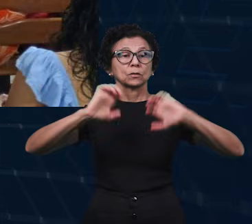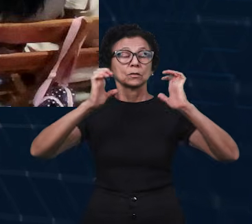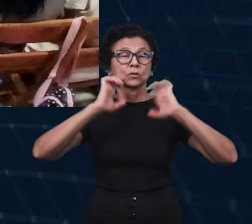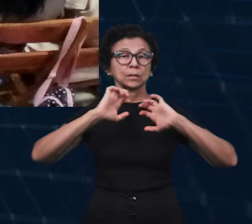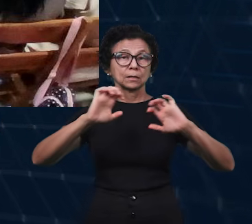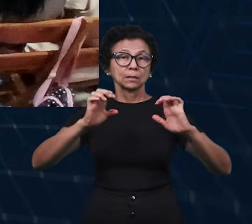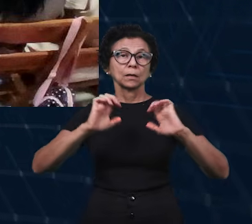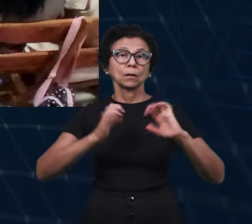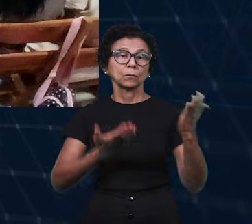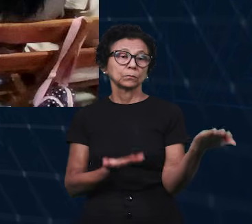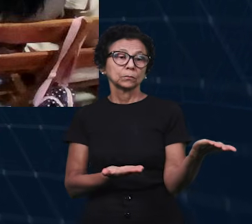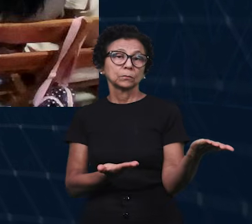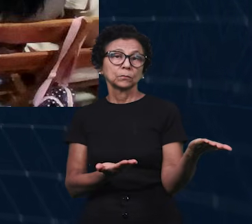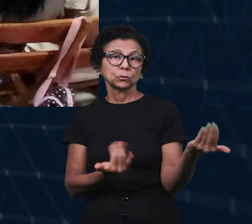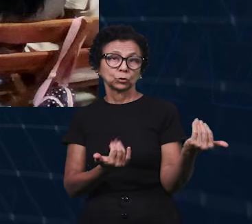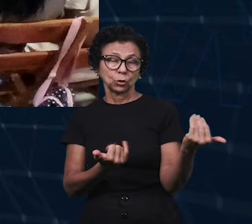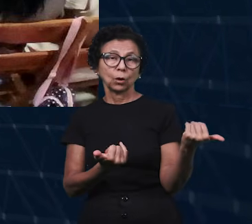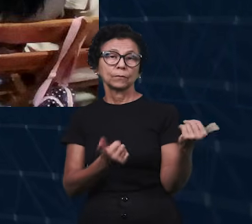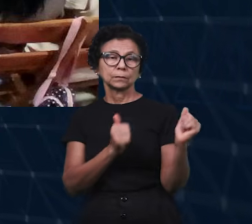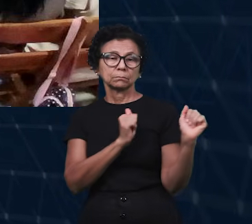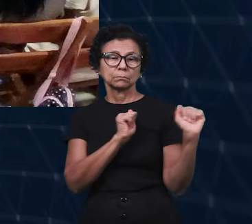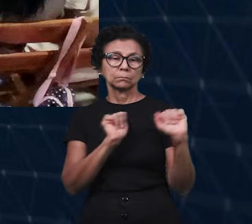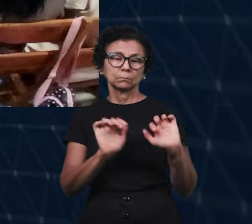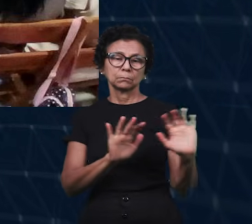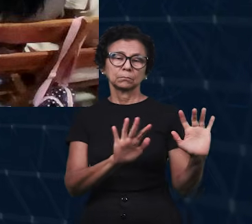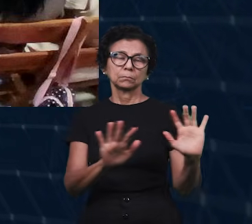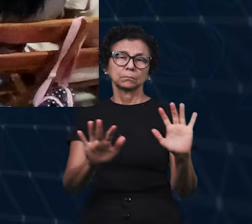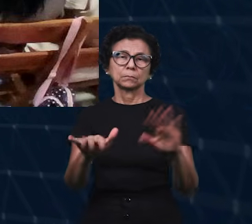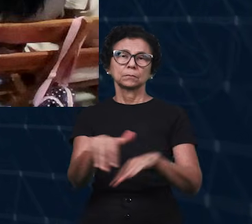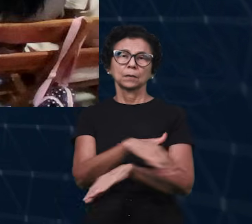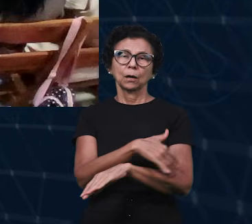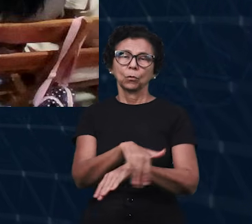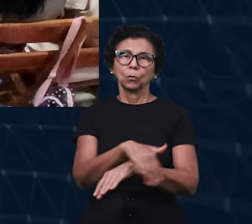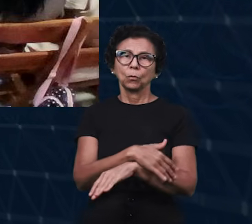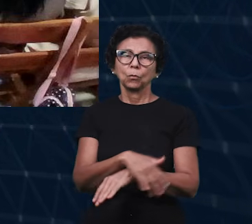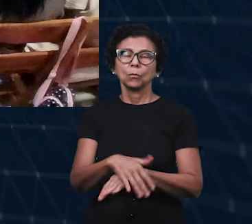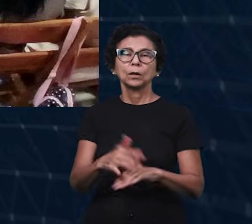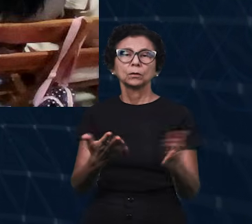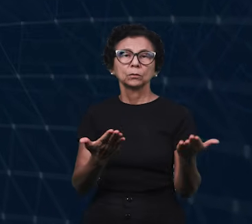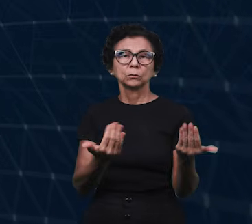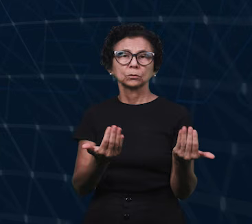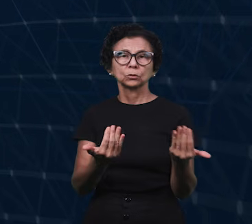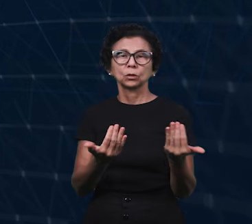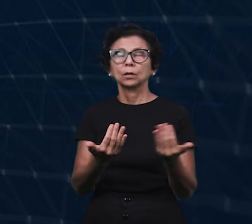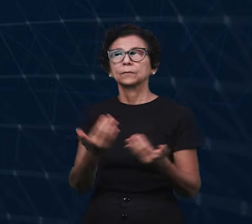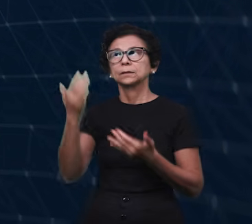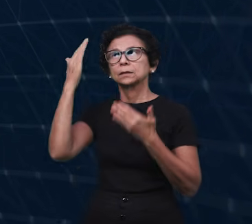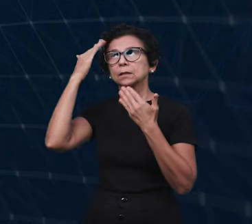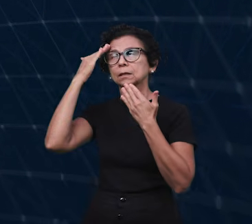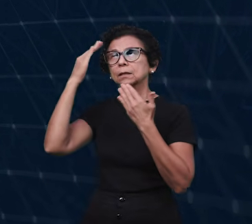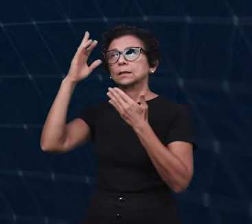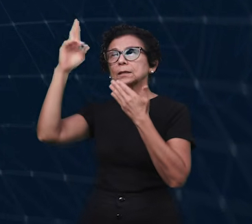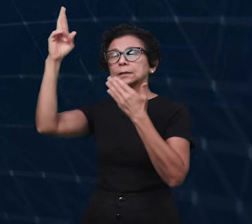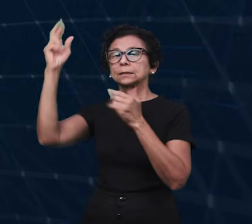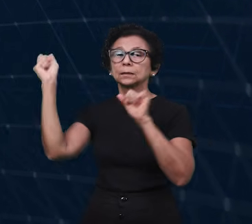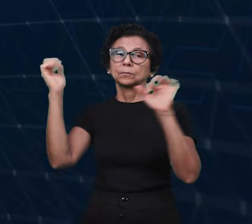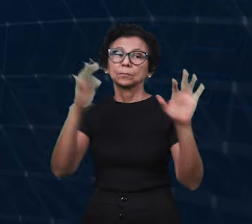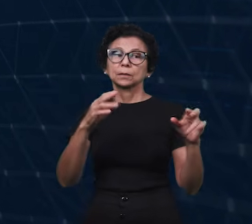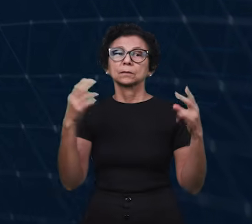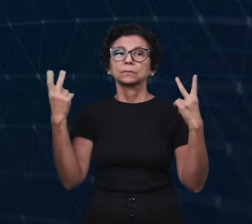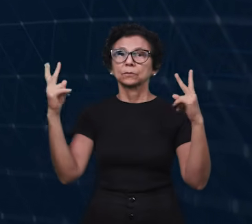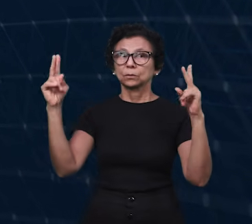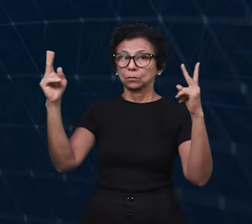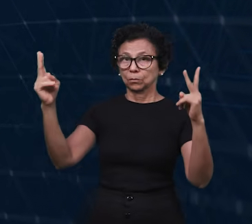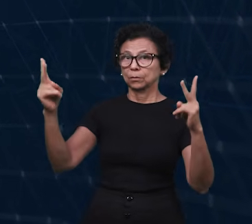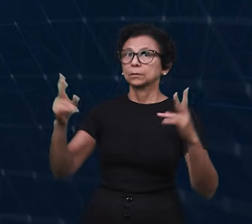evangelística com todos os jovens, um momento de glorificação ao Senhor por tantas bênçãos que o Senhor tem dado aos nossos jovens. Glória a